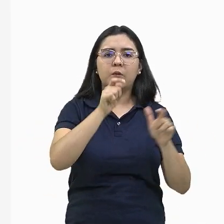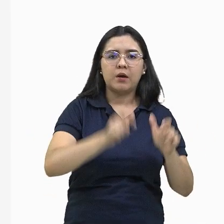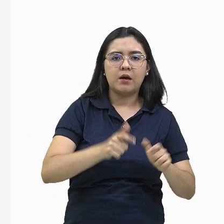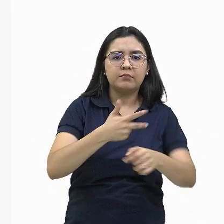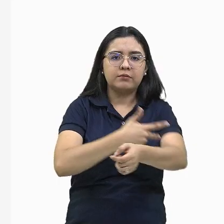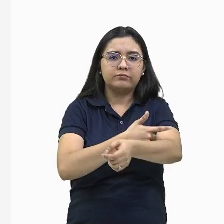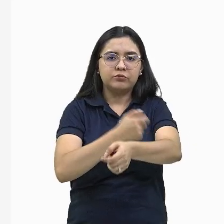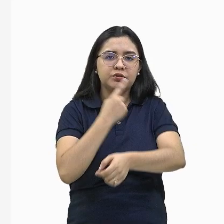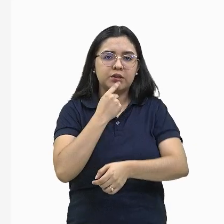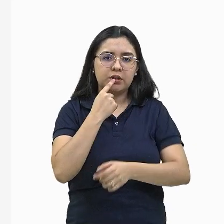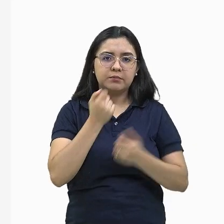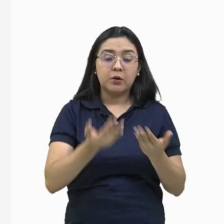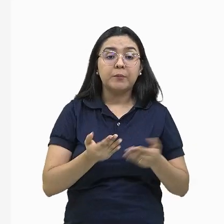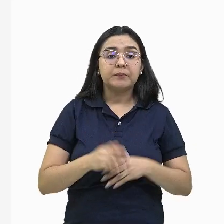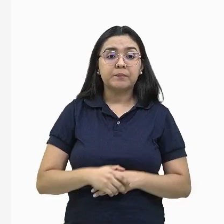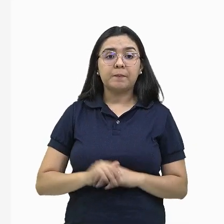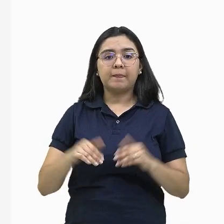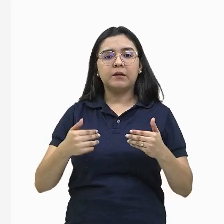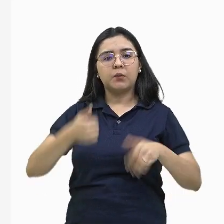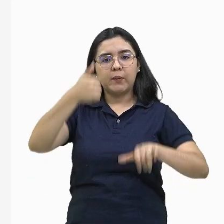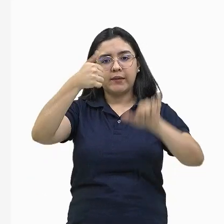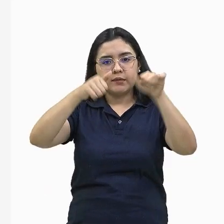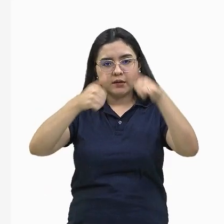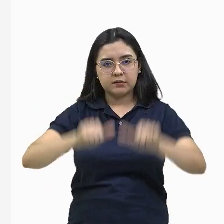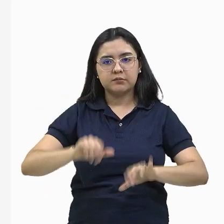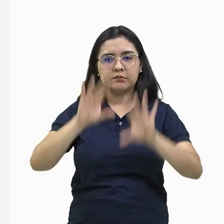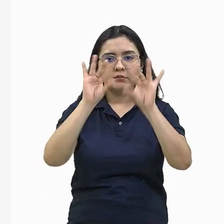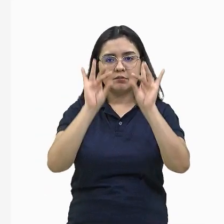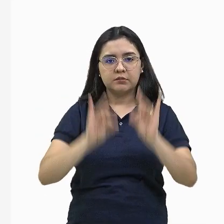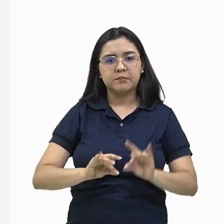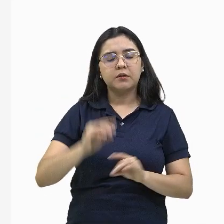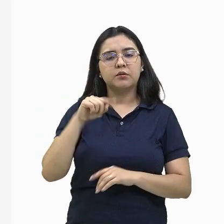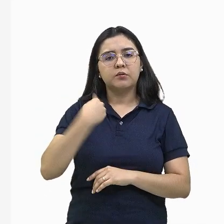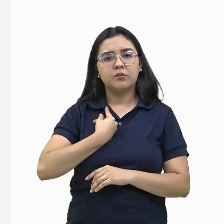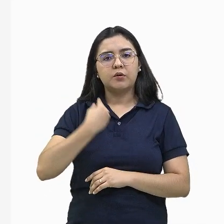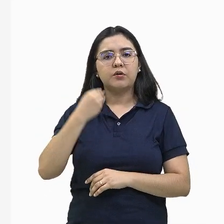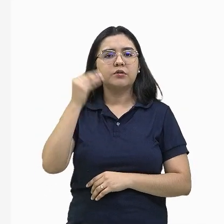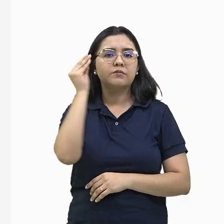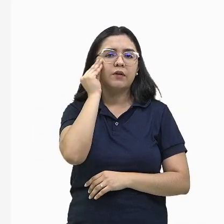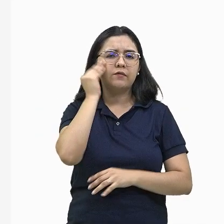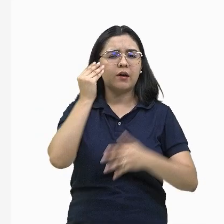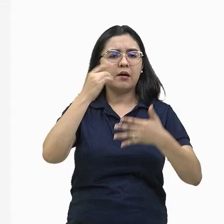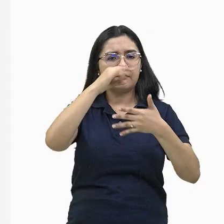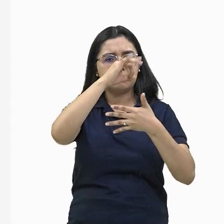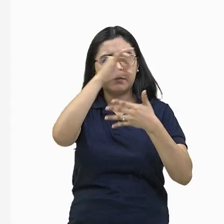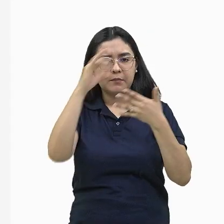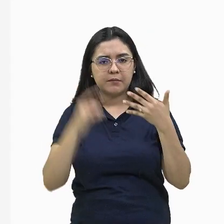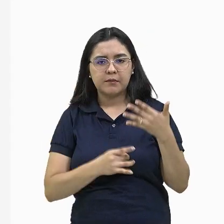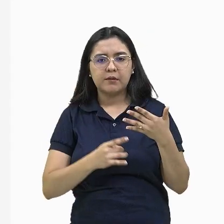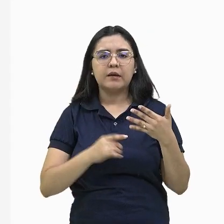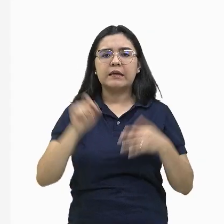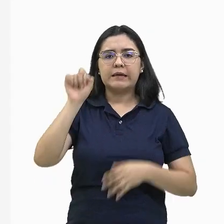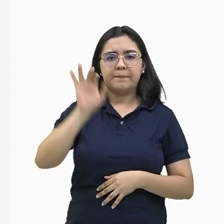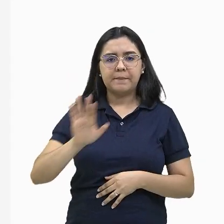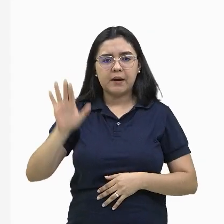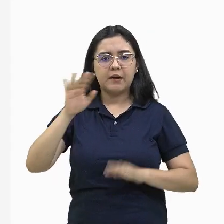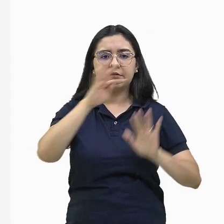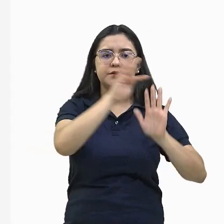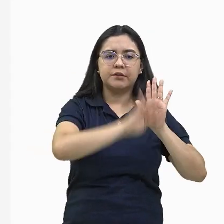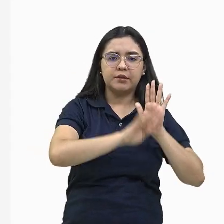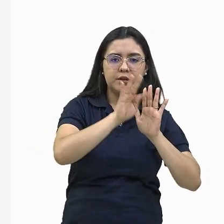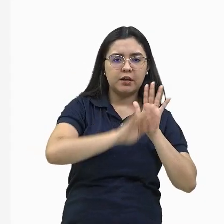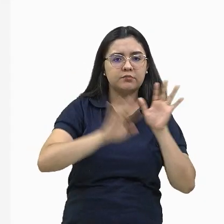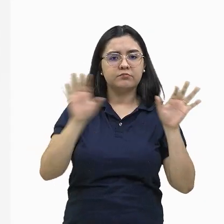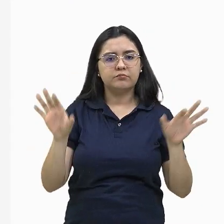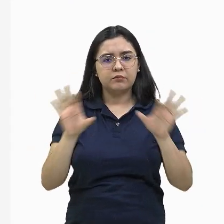Agora, analisando o nosso cartaz, para que nós possamos observar os elementos que compõem, tanto verbal quanto não verbal, e como